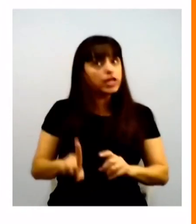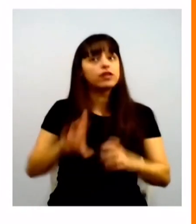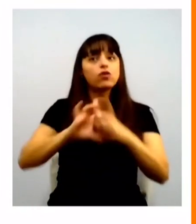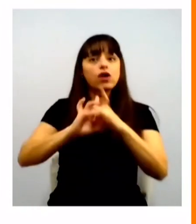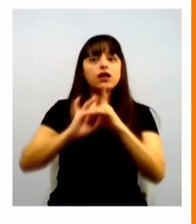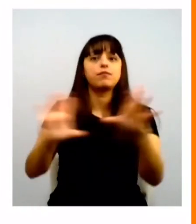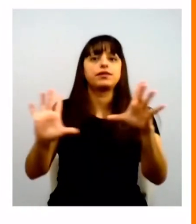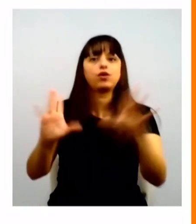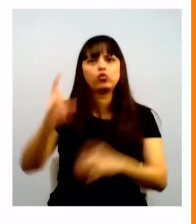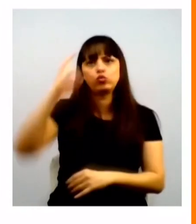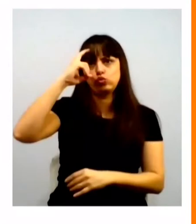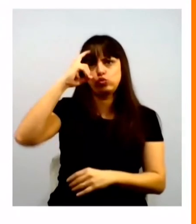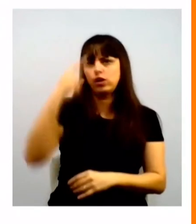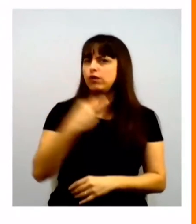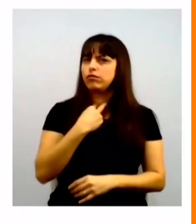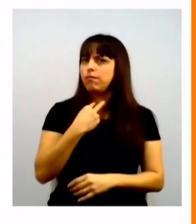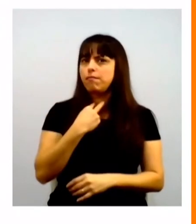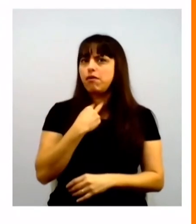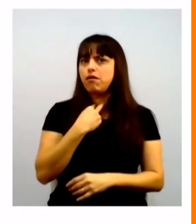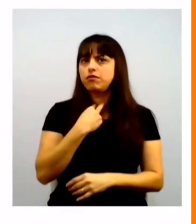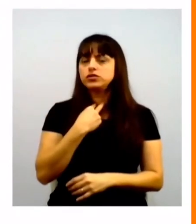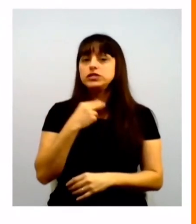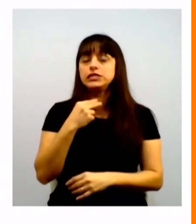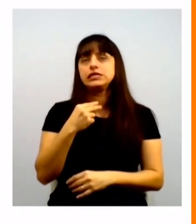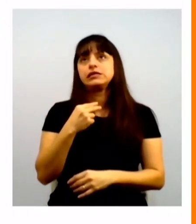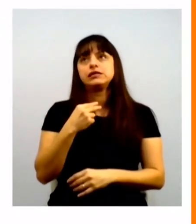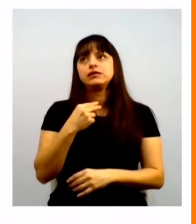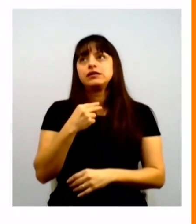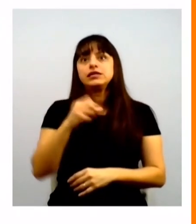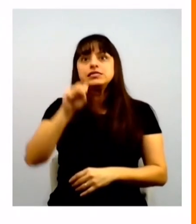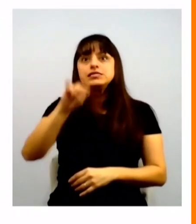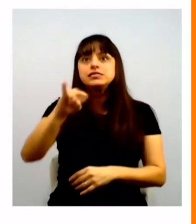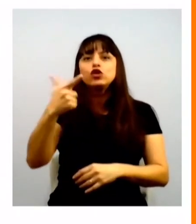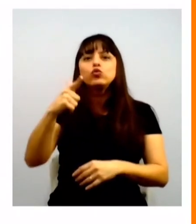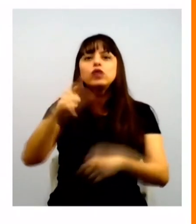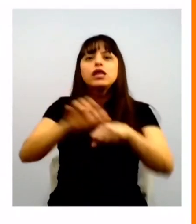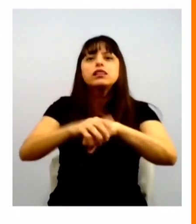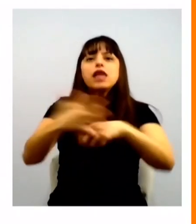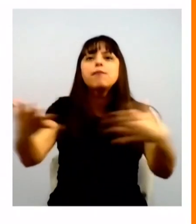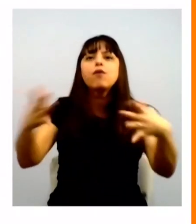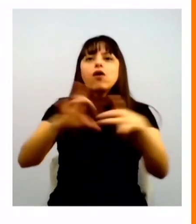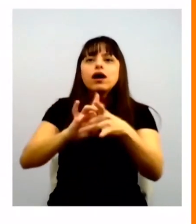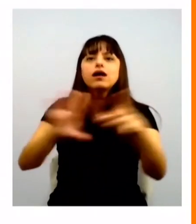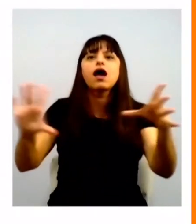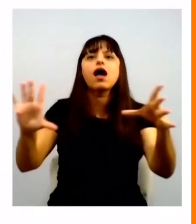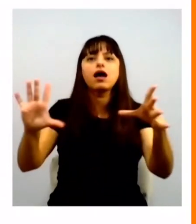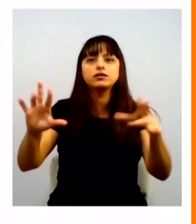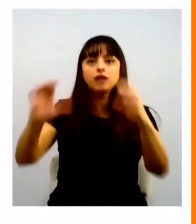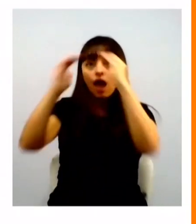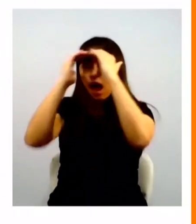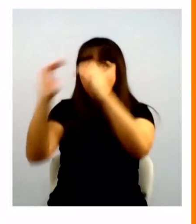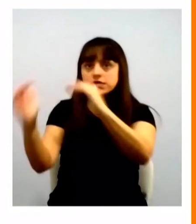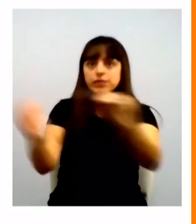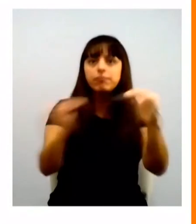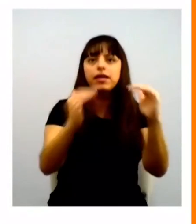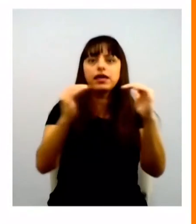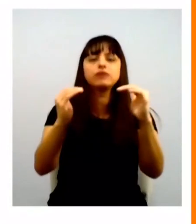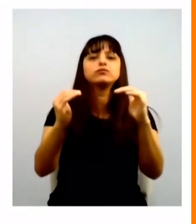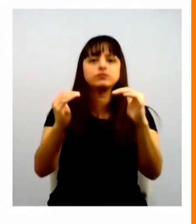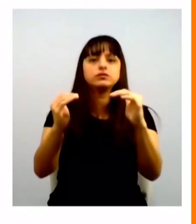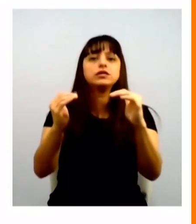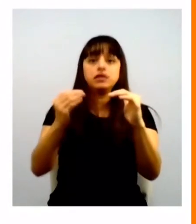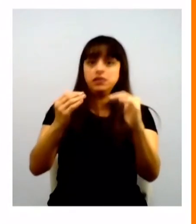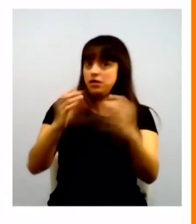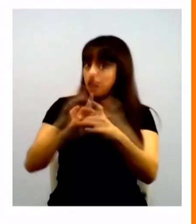desenvolver se não tem um entorno democrático, um entorno de respeito à liberdade